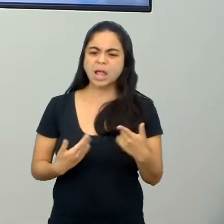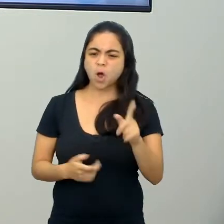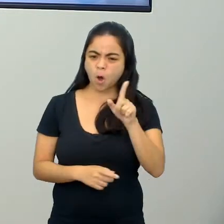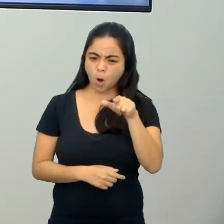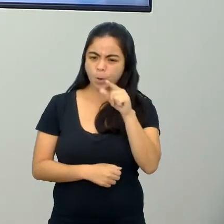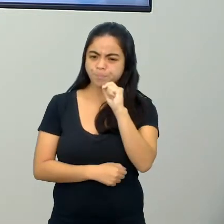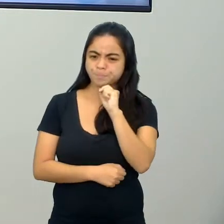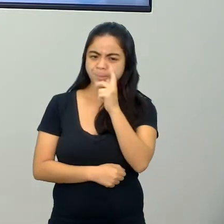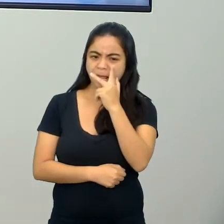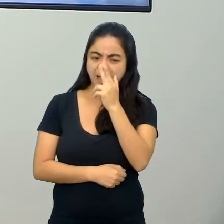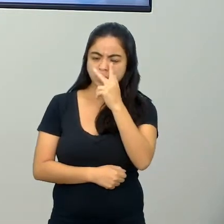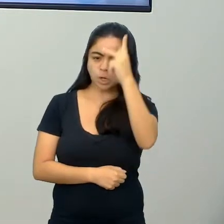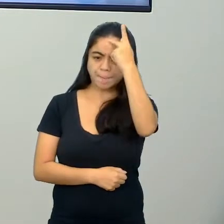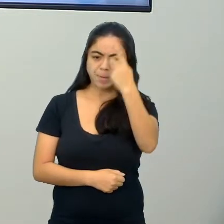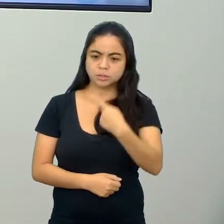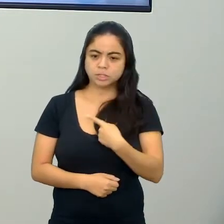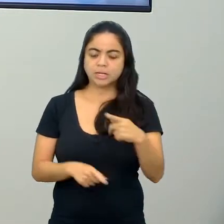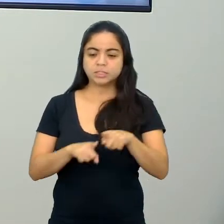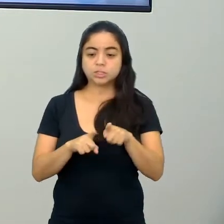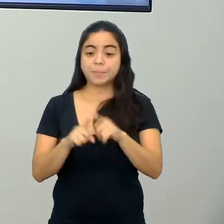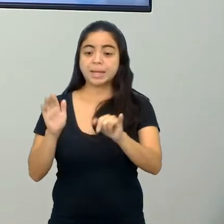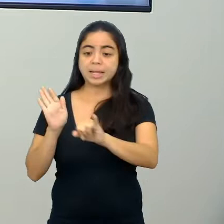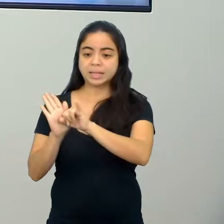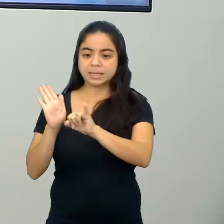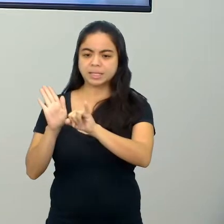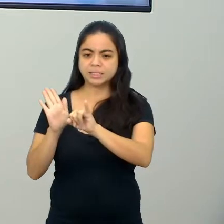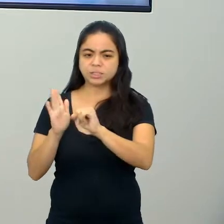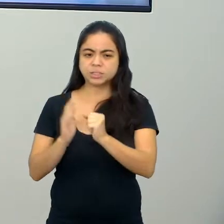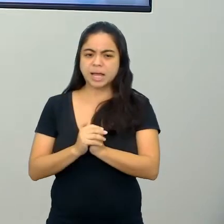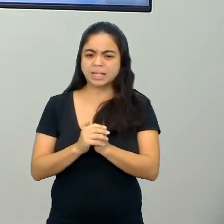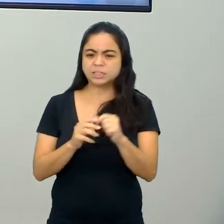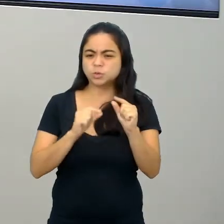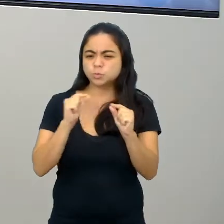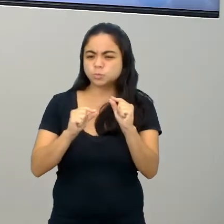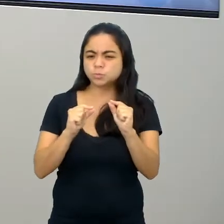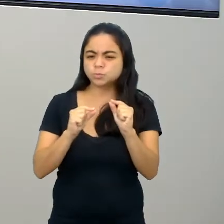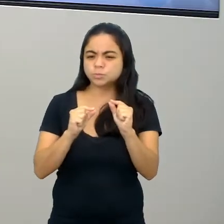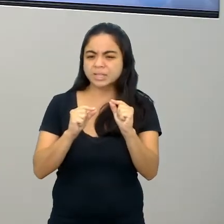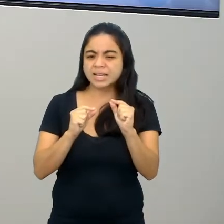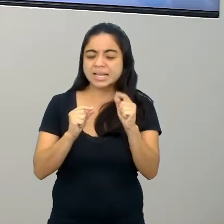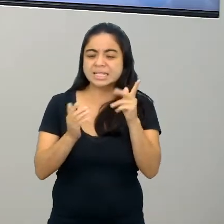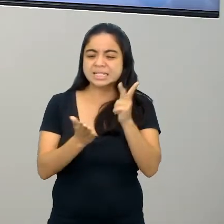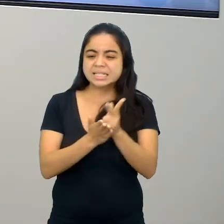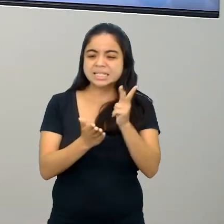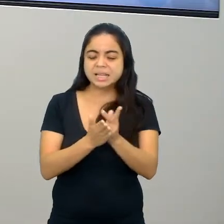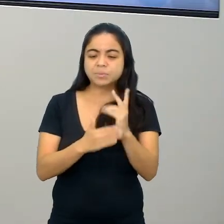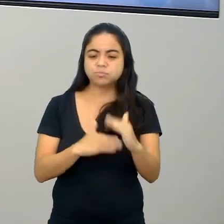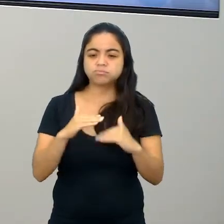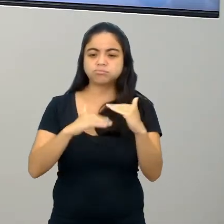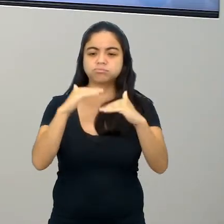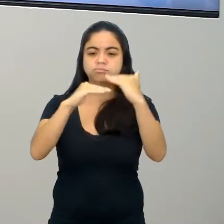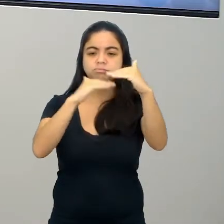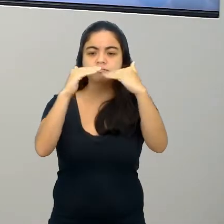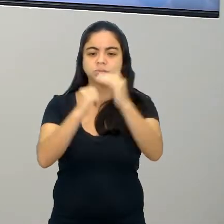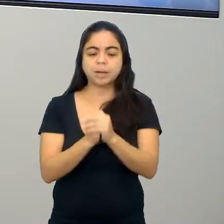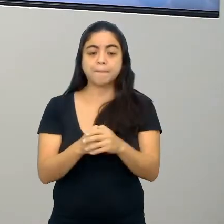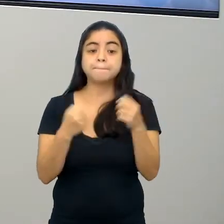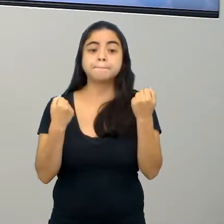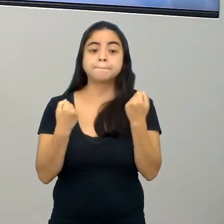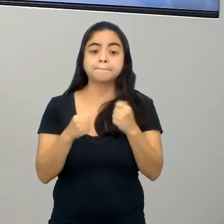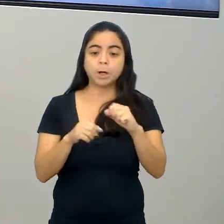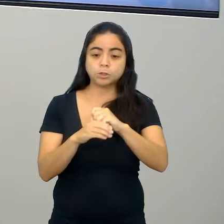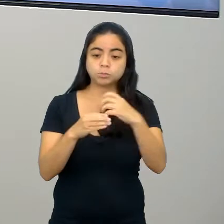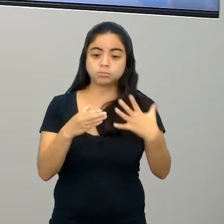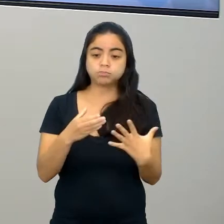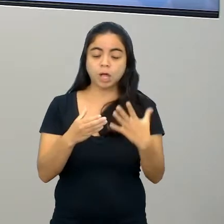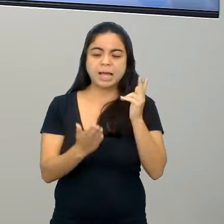dizer que a personalidade, assim como a nossa identidade, ela é algo que está sempre em construção. A gente pode ter traços característicos que a gente